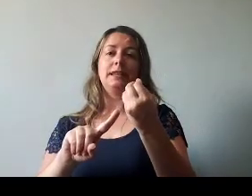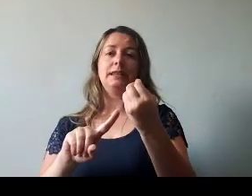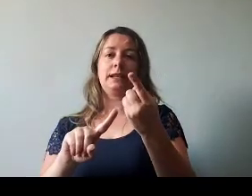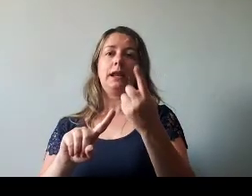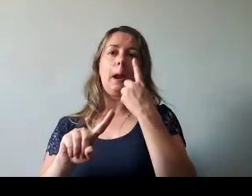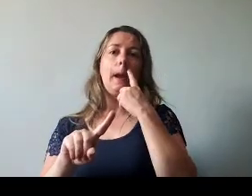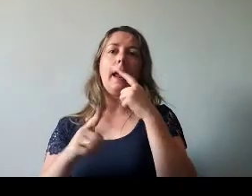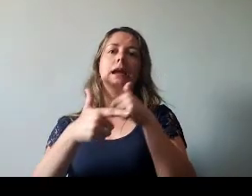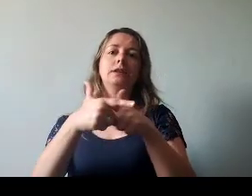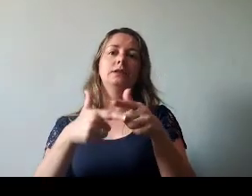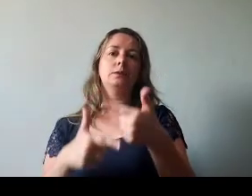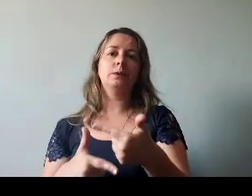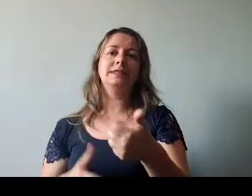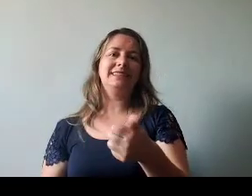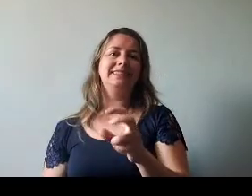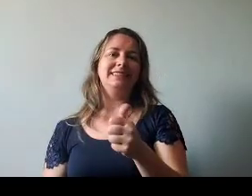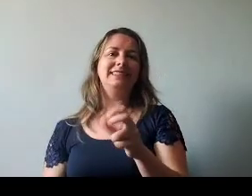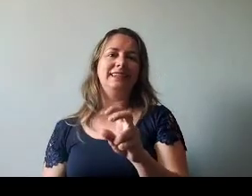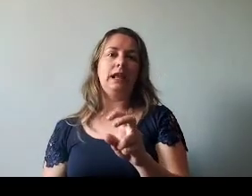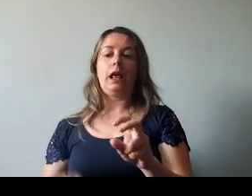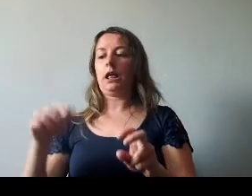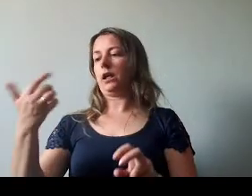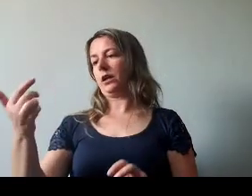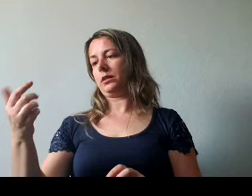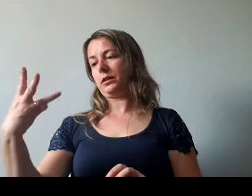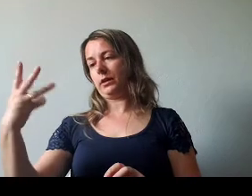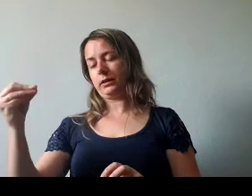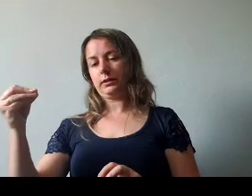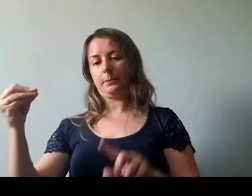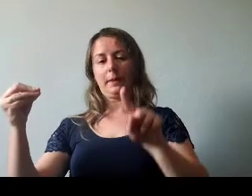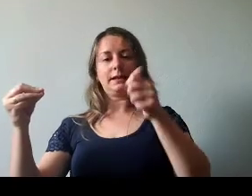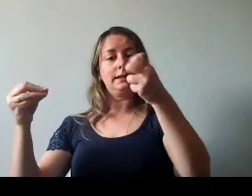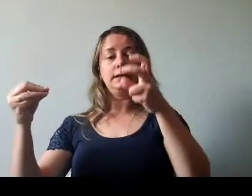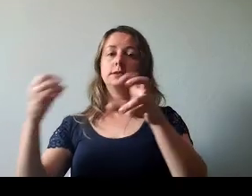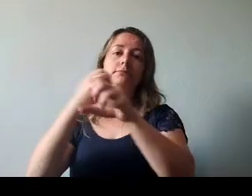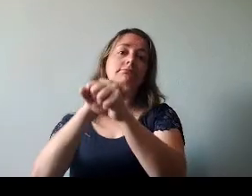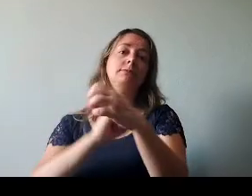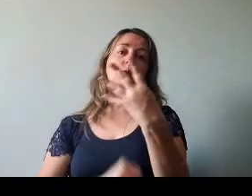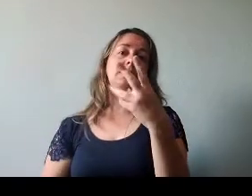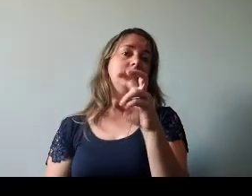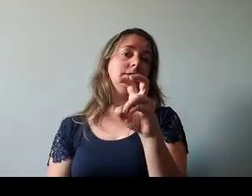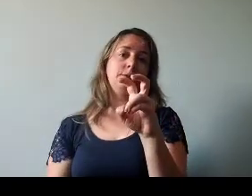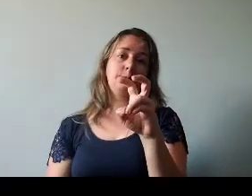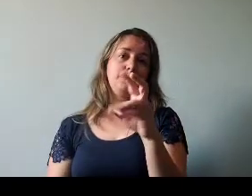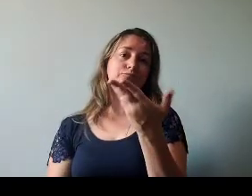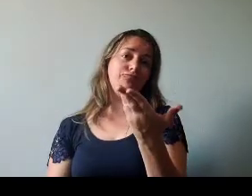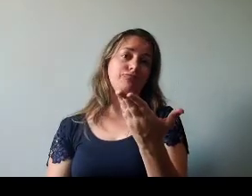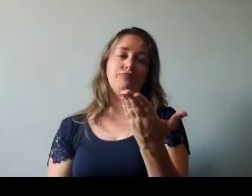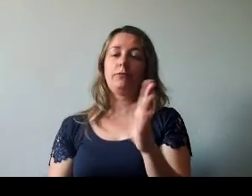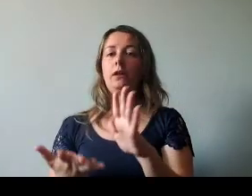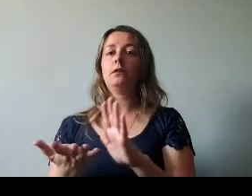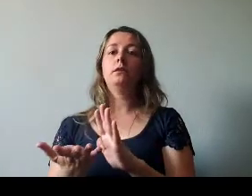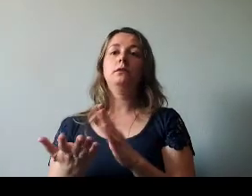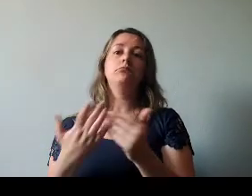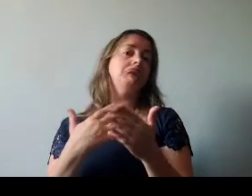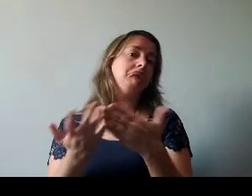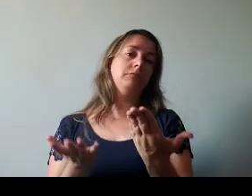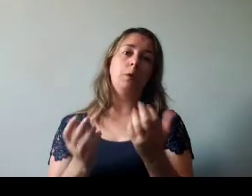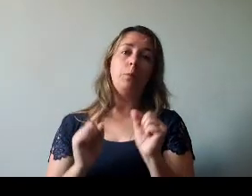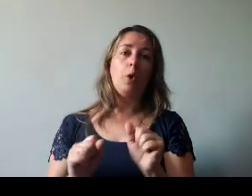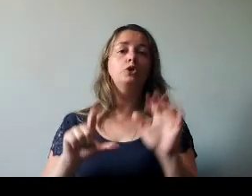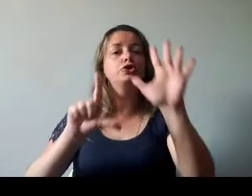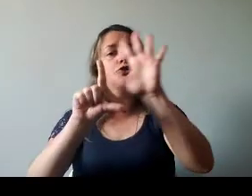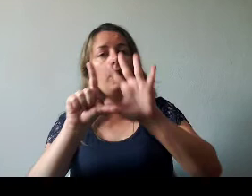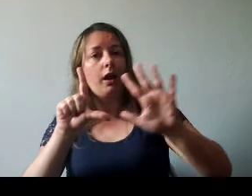dá 30, então 45. Beleza? Então, tanto faz. Você pode fazer pela área